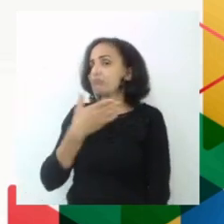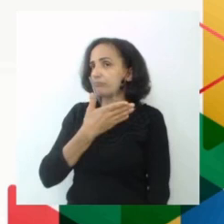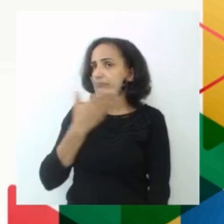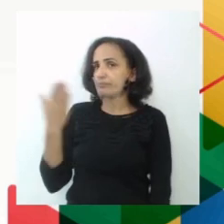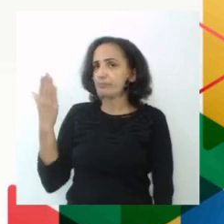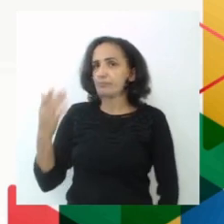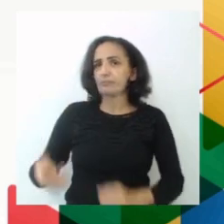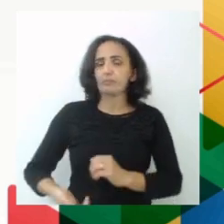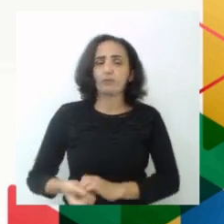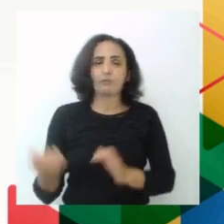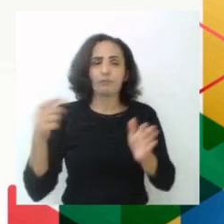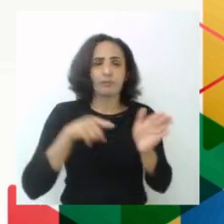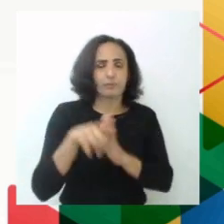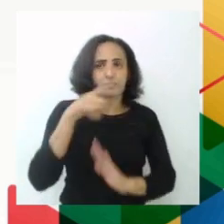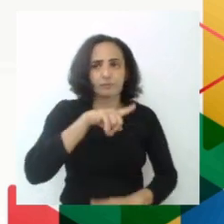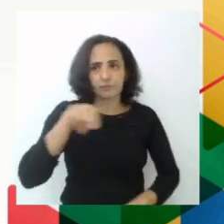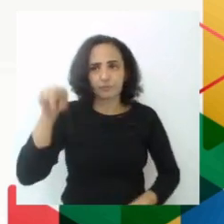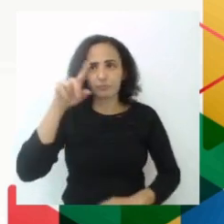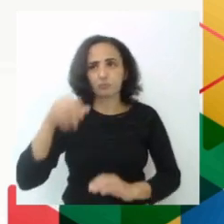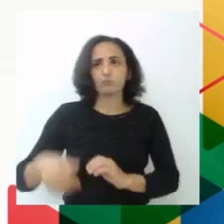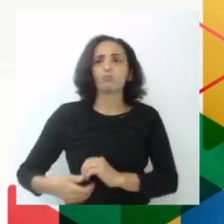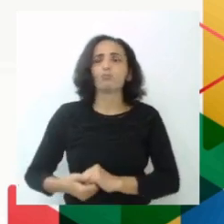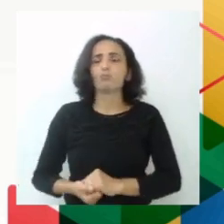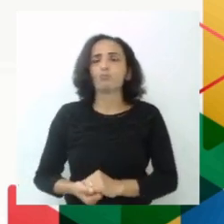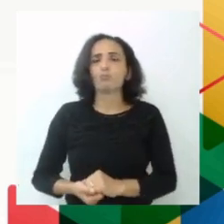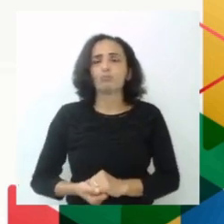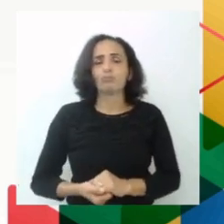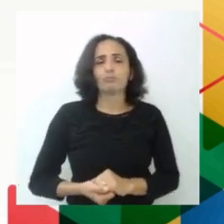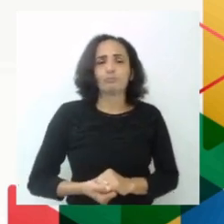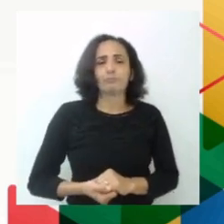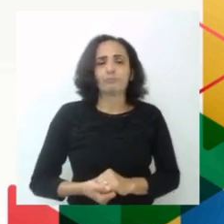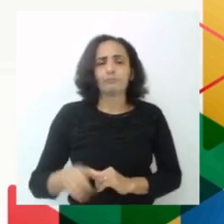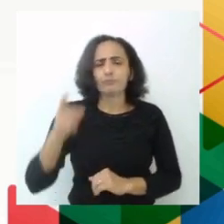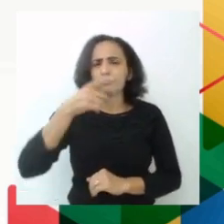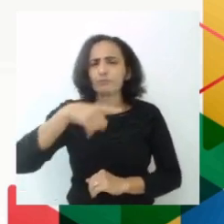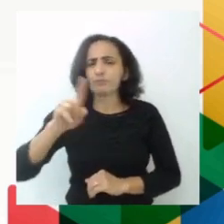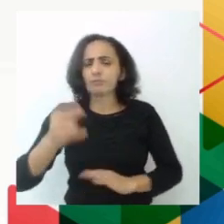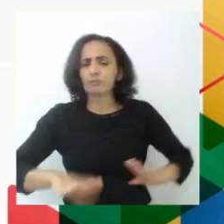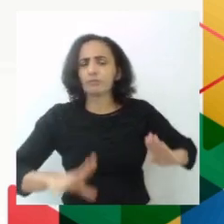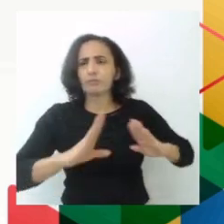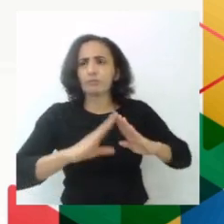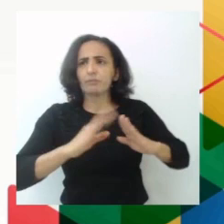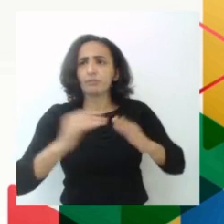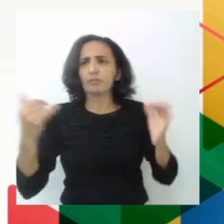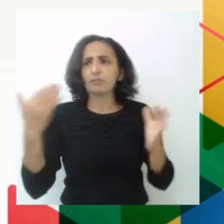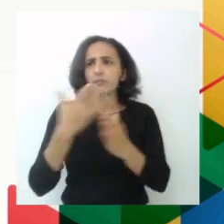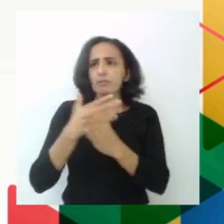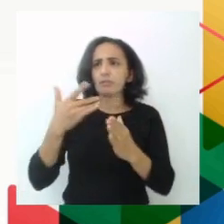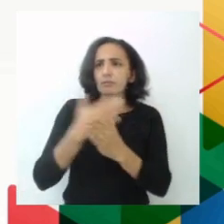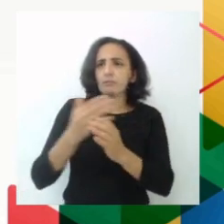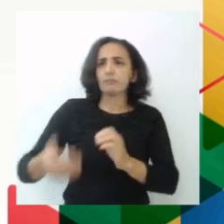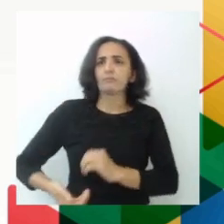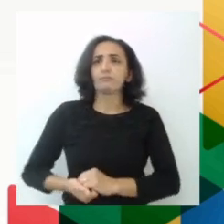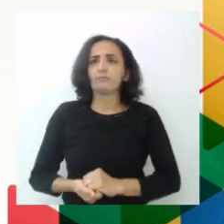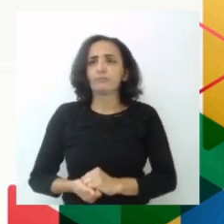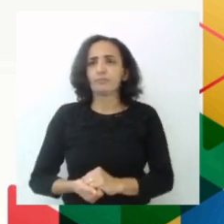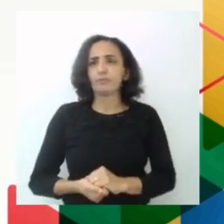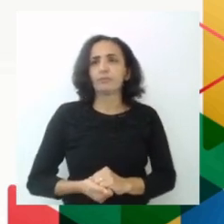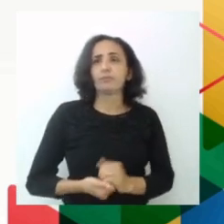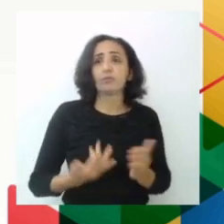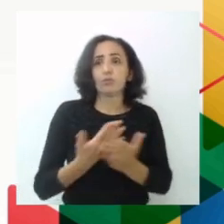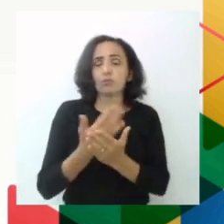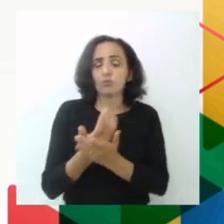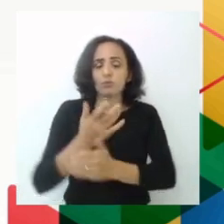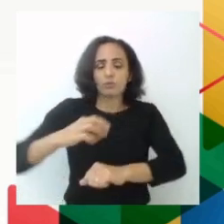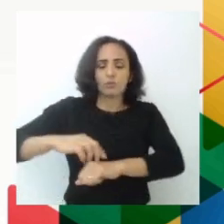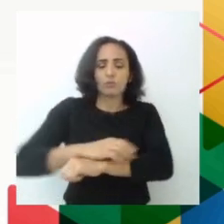interessante que é para você aí que mora nessas cidades aí. As finalistas